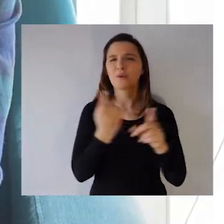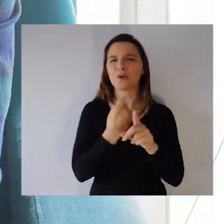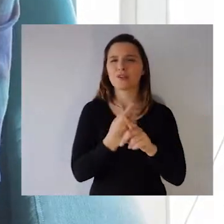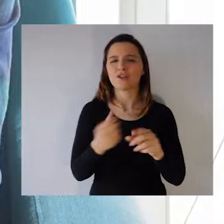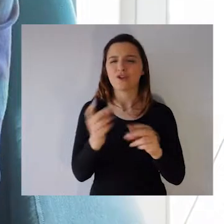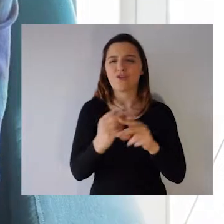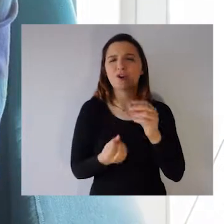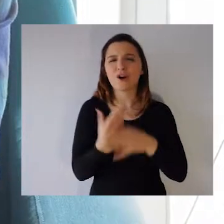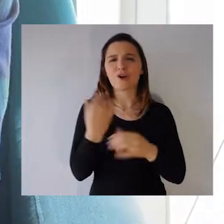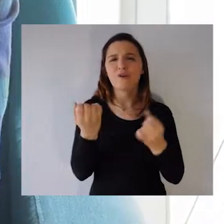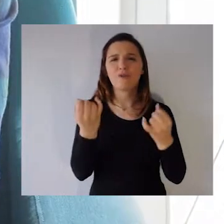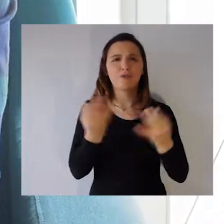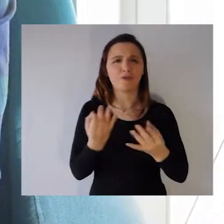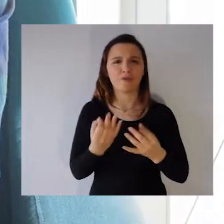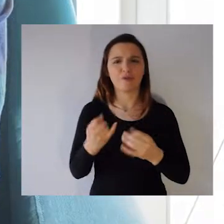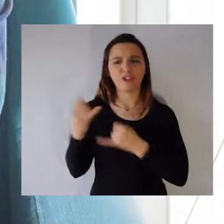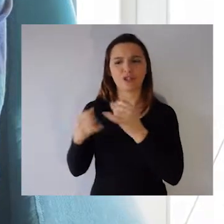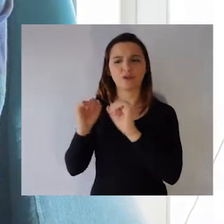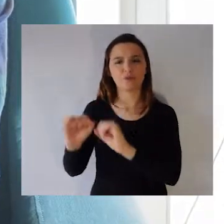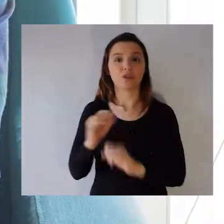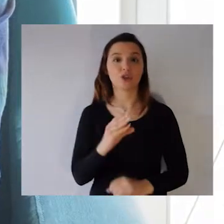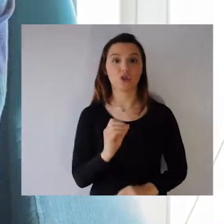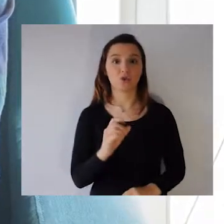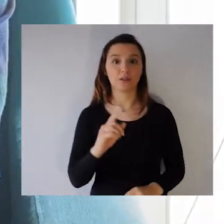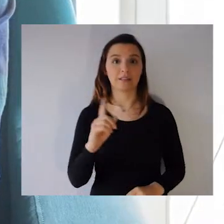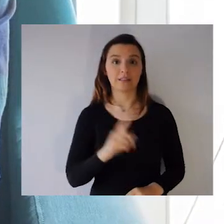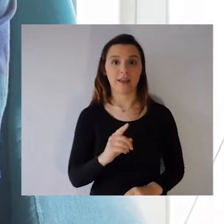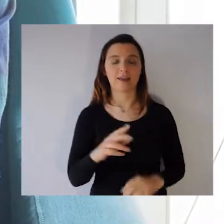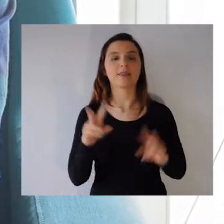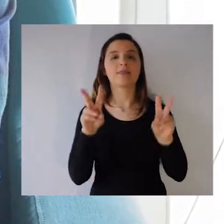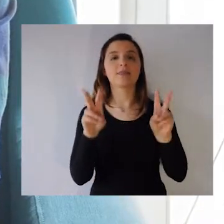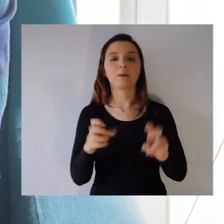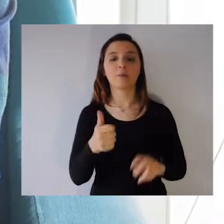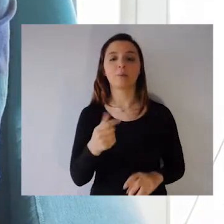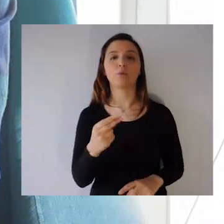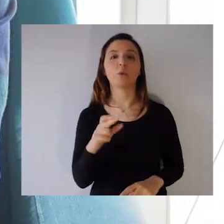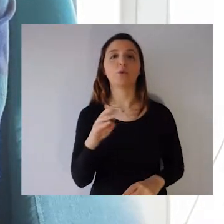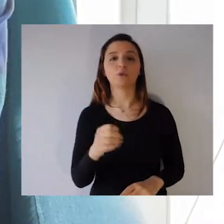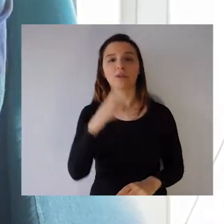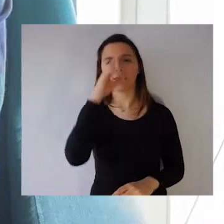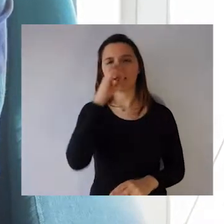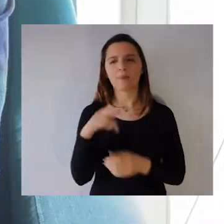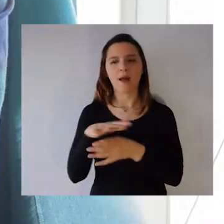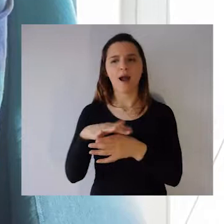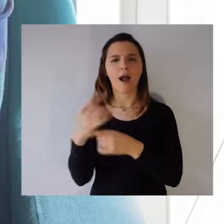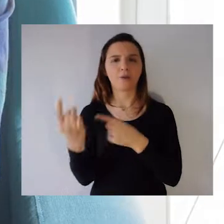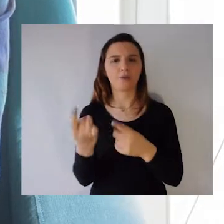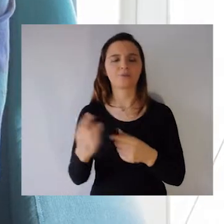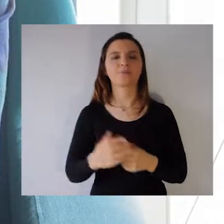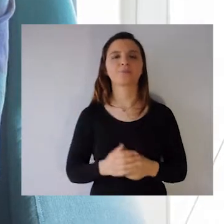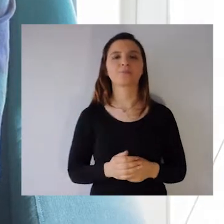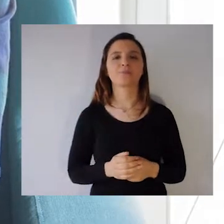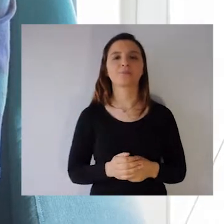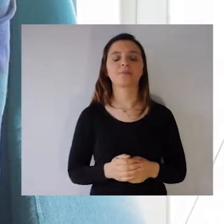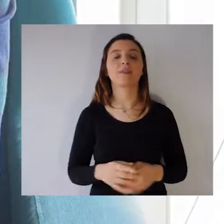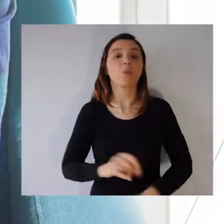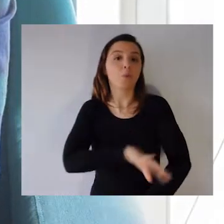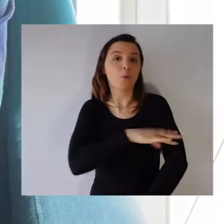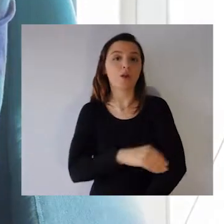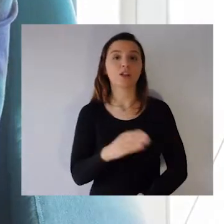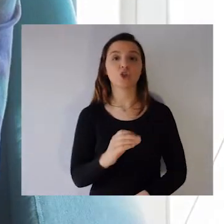sua geração, o irreverente José Valente, que vai interpretar blues que me fazem lembrar um sítio. O poeta João